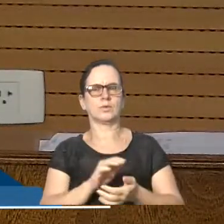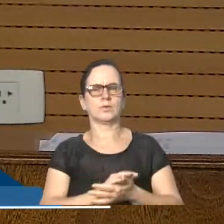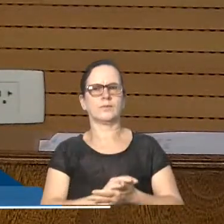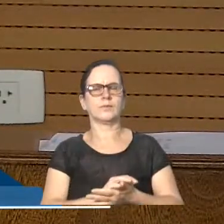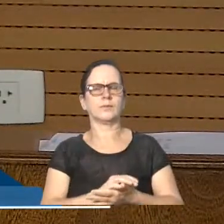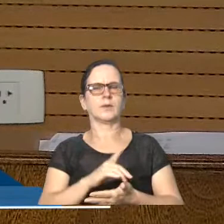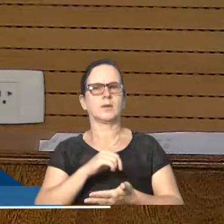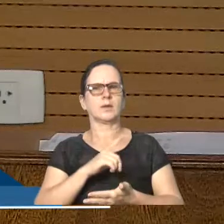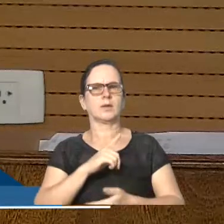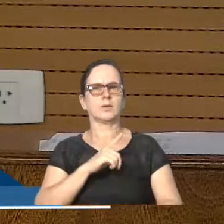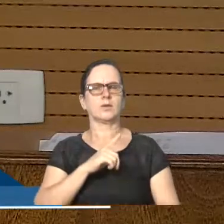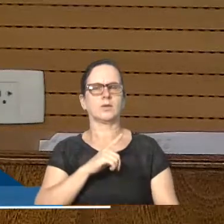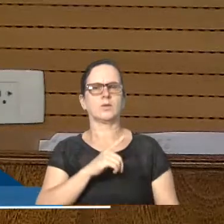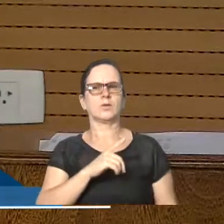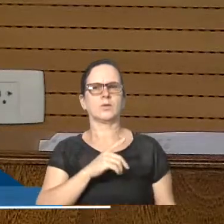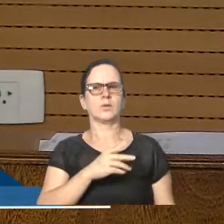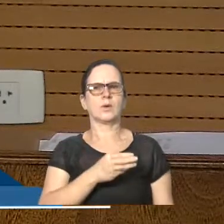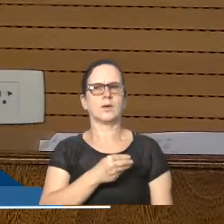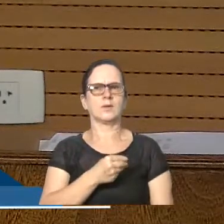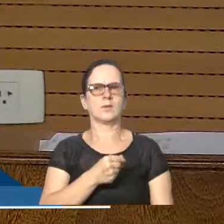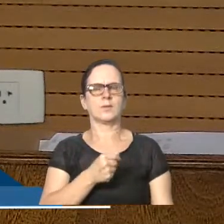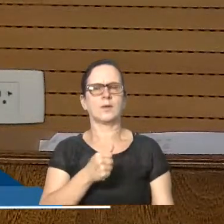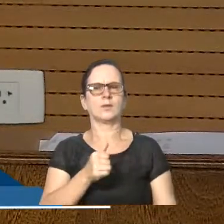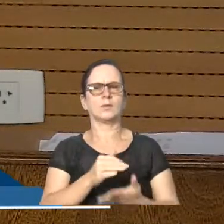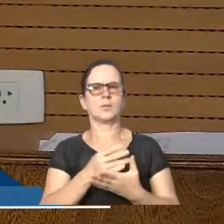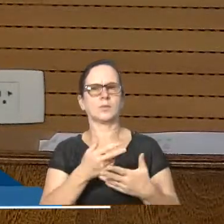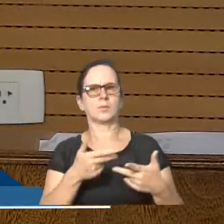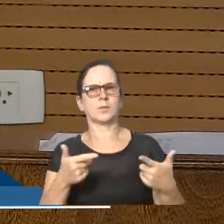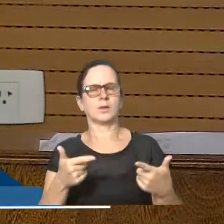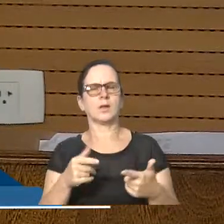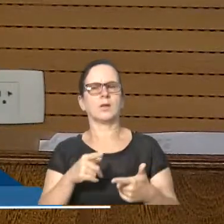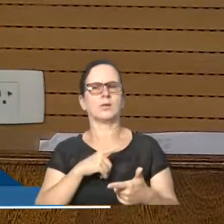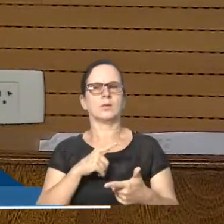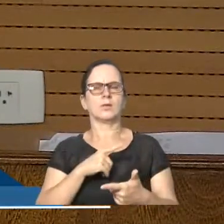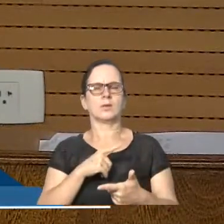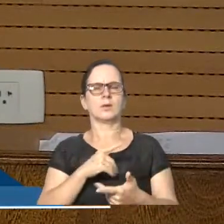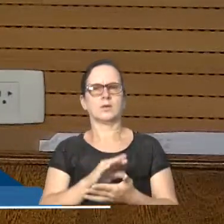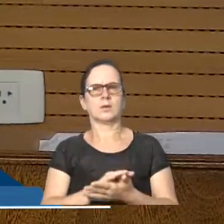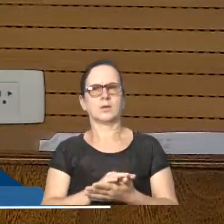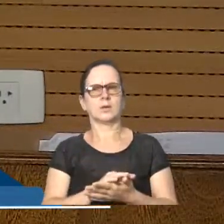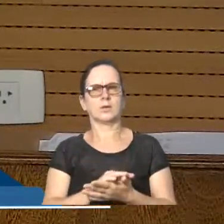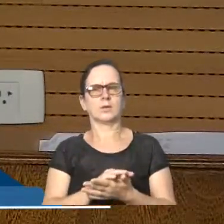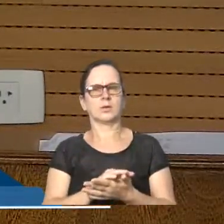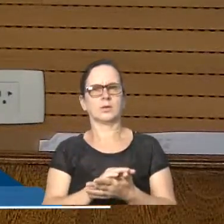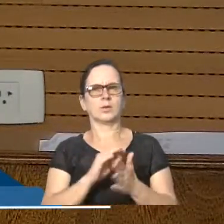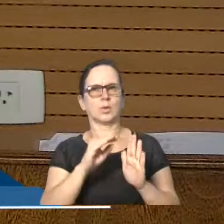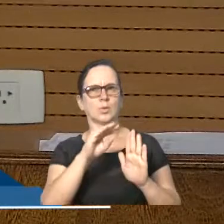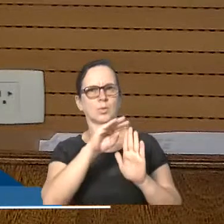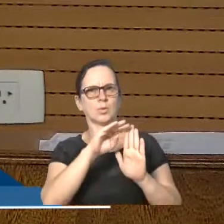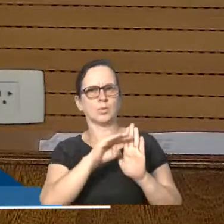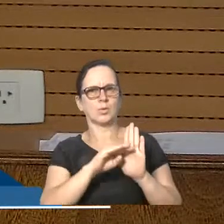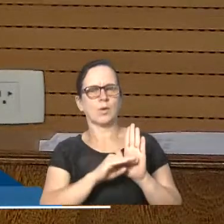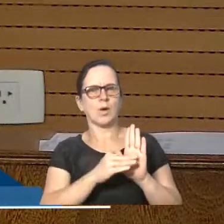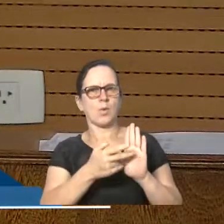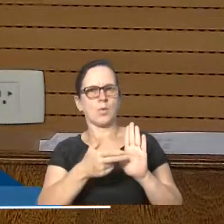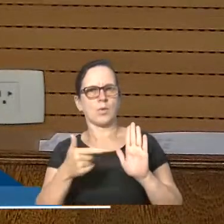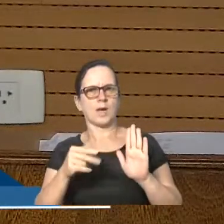no que diz respeito ao aspecto material da propositura, também não se vislumbra em seu teor qualquer